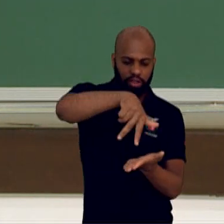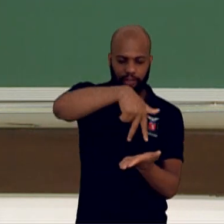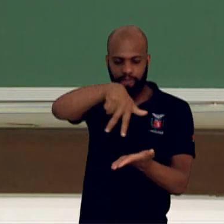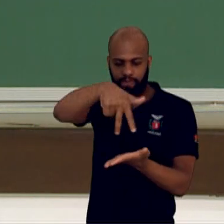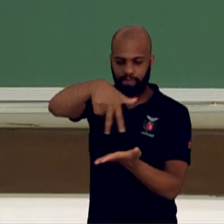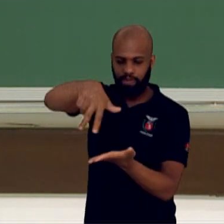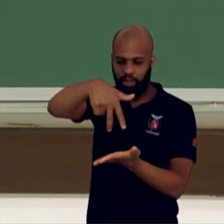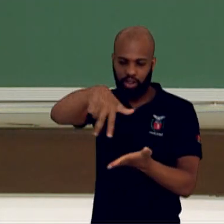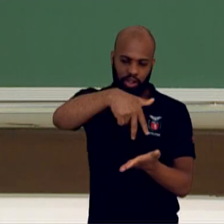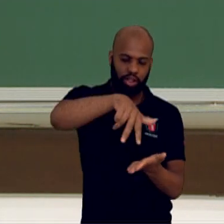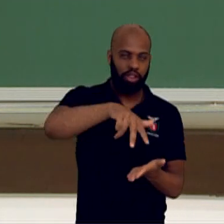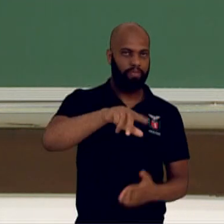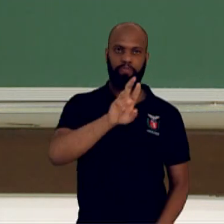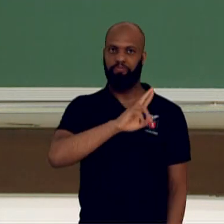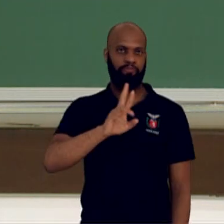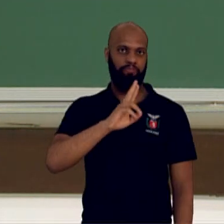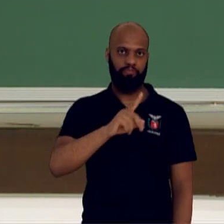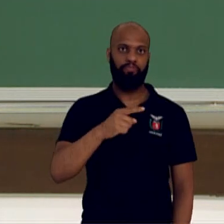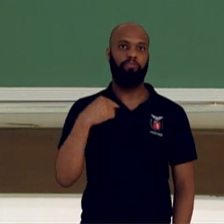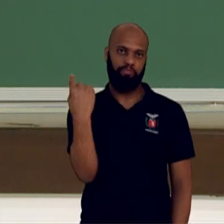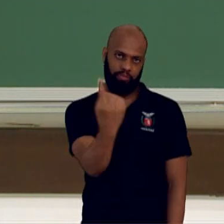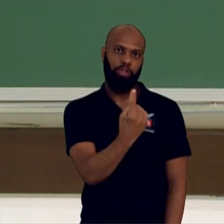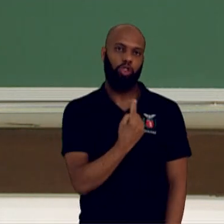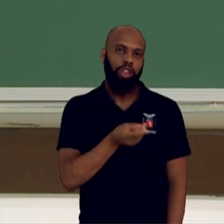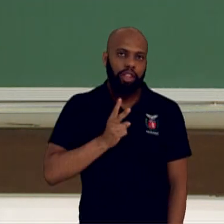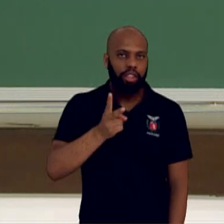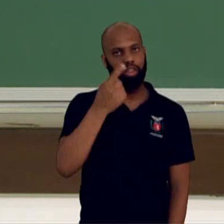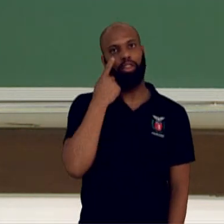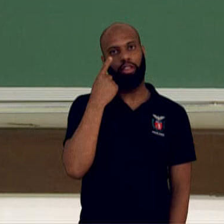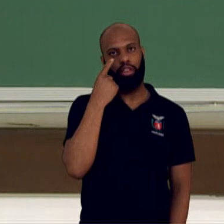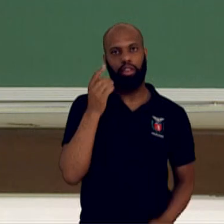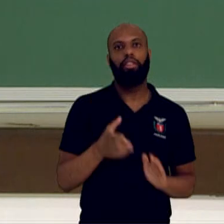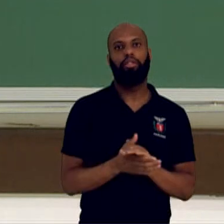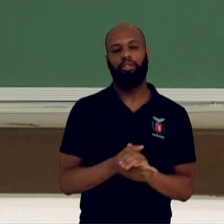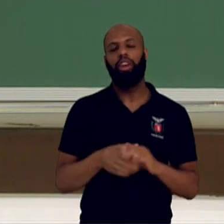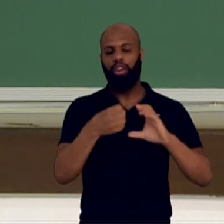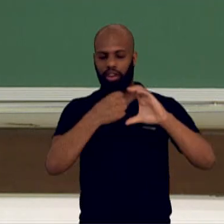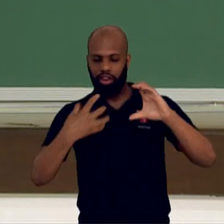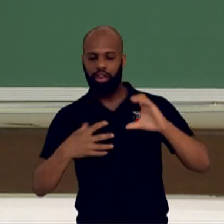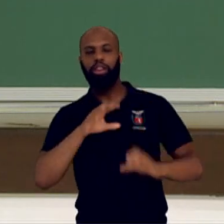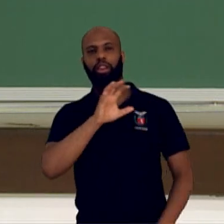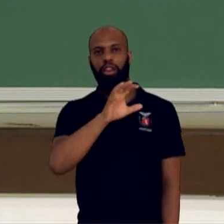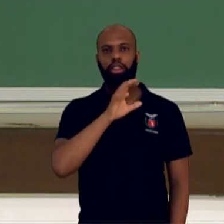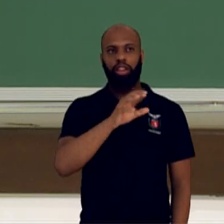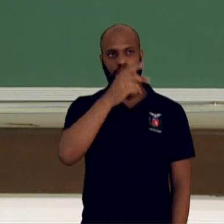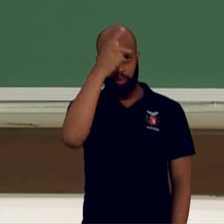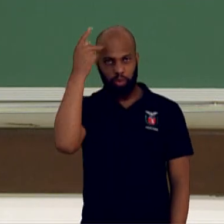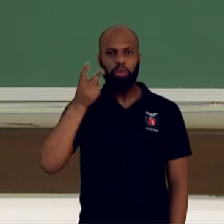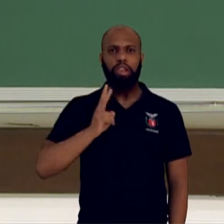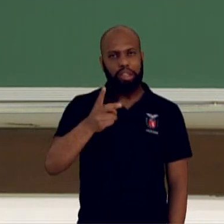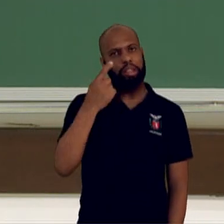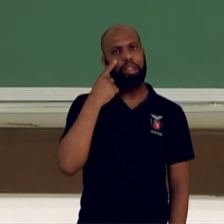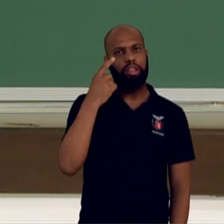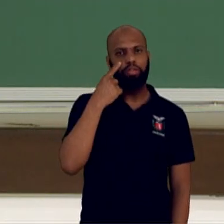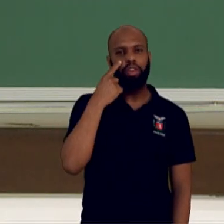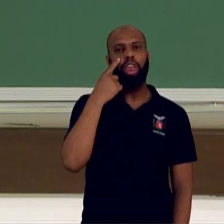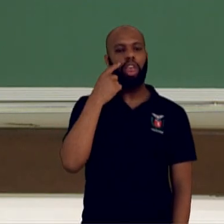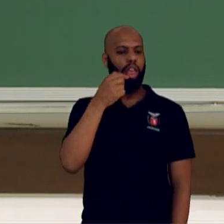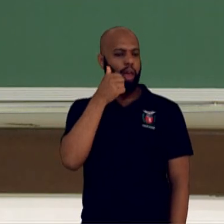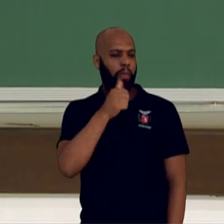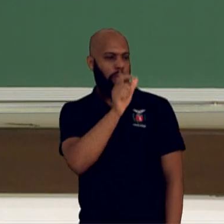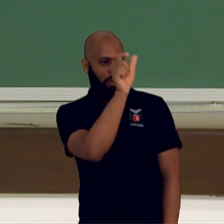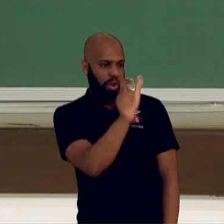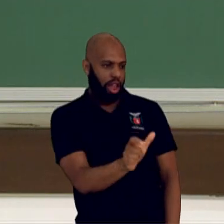lá nos bailes funks, né? Que nós sempre vemos essa característica, né? O pessoal sempre visibiliza a